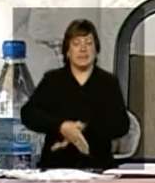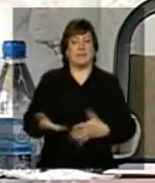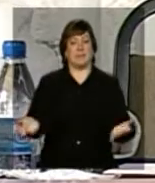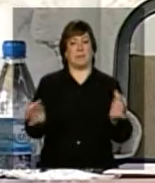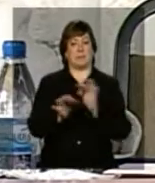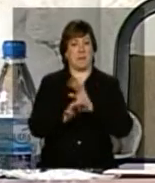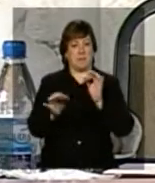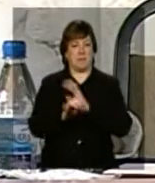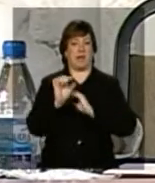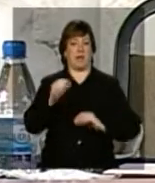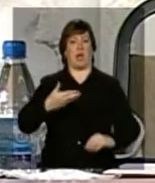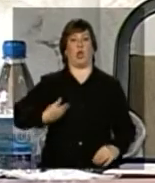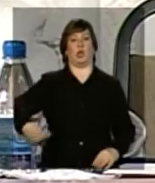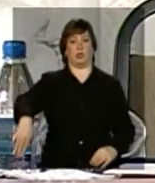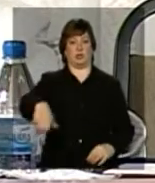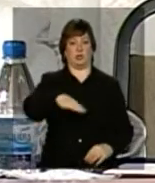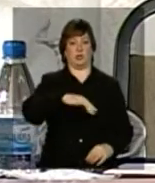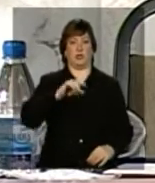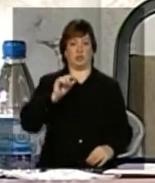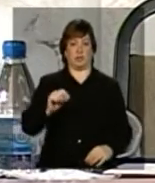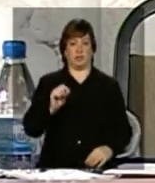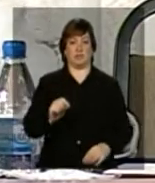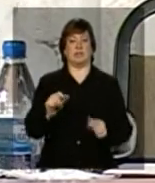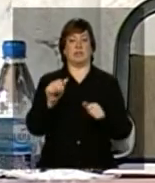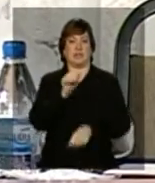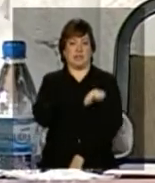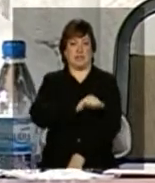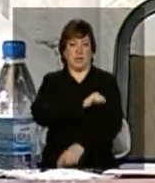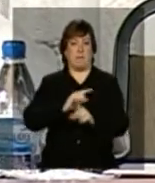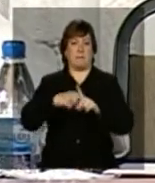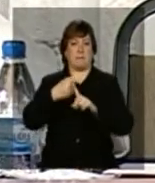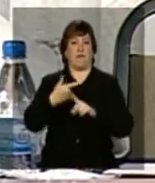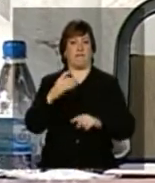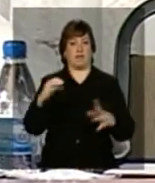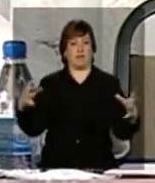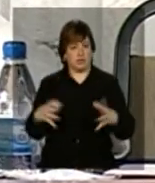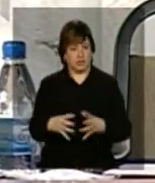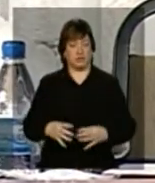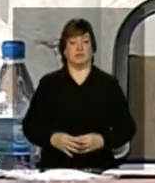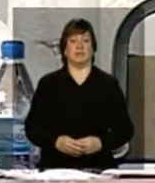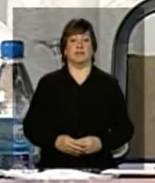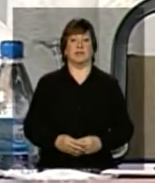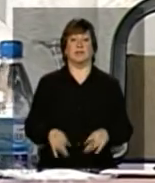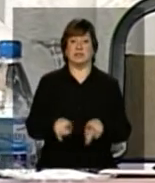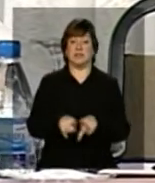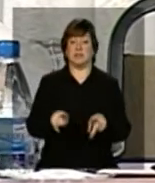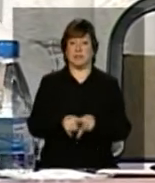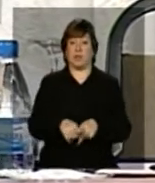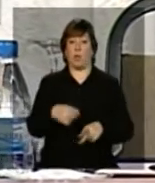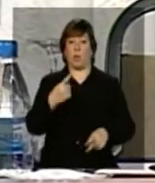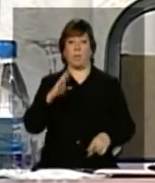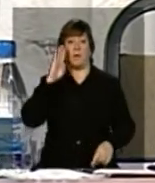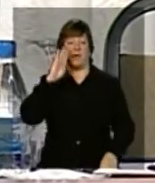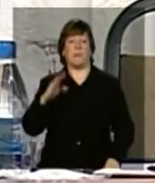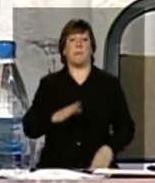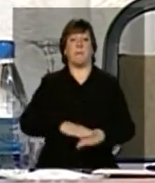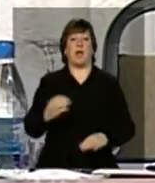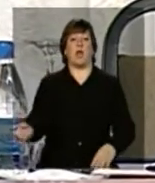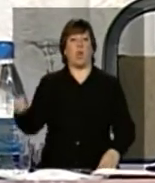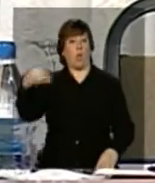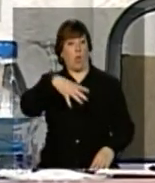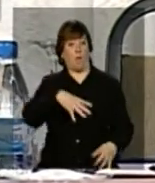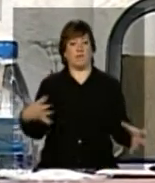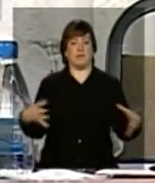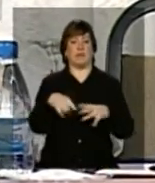da nossa participação na Rio Mais 20, e uma das mais novas integrantes do quadro